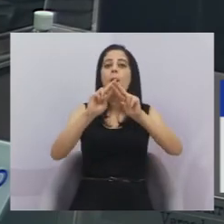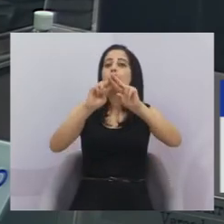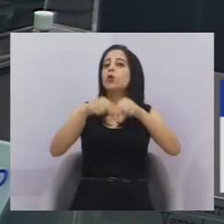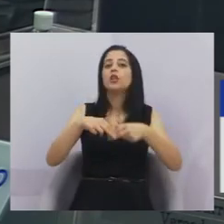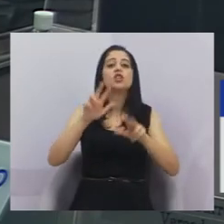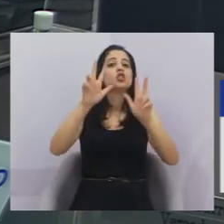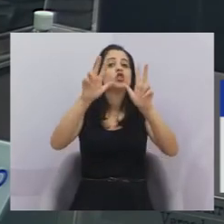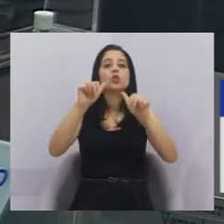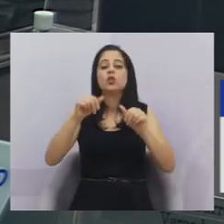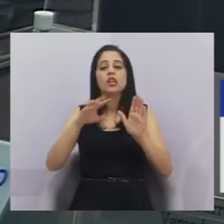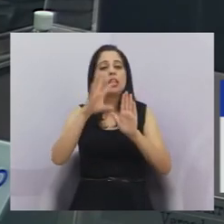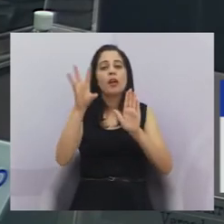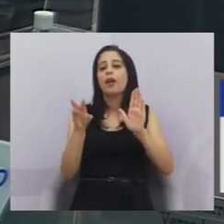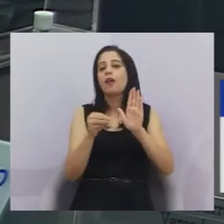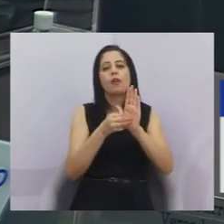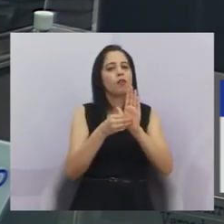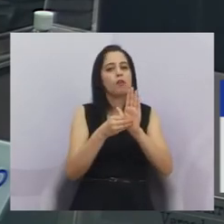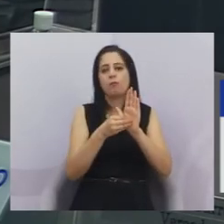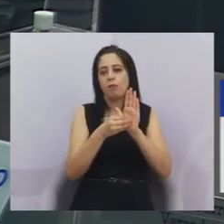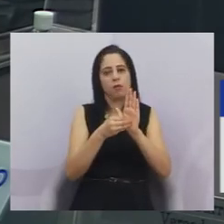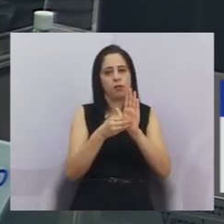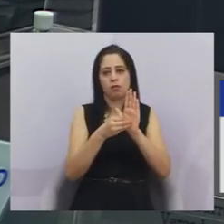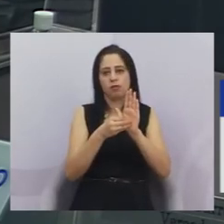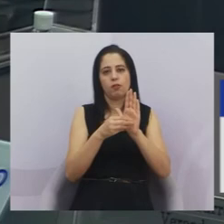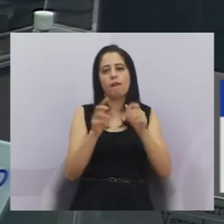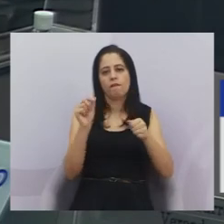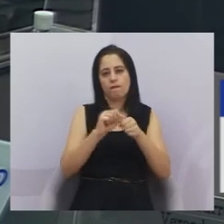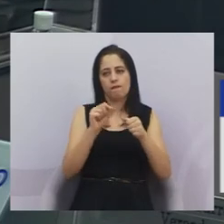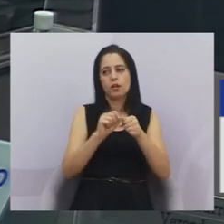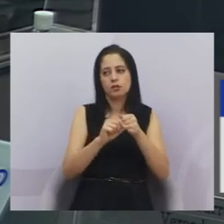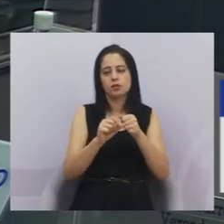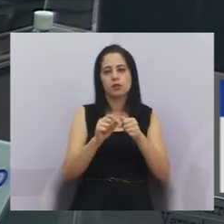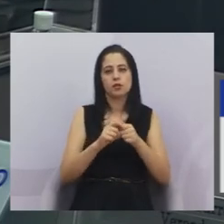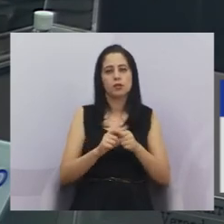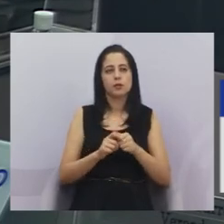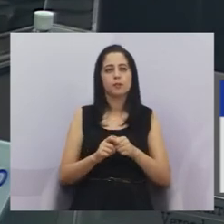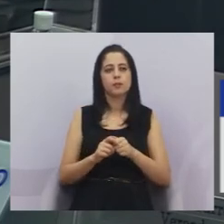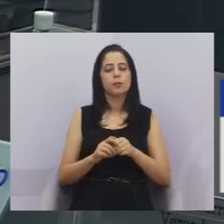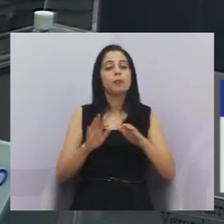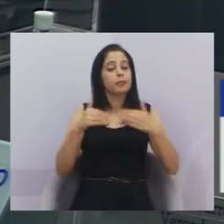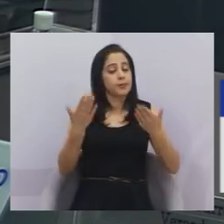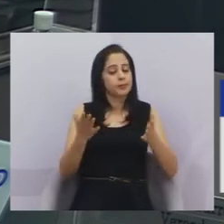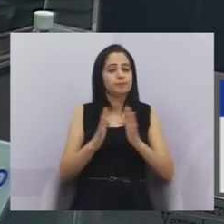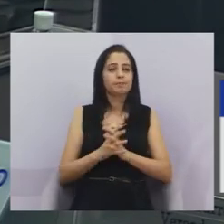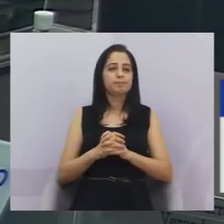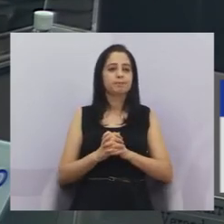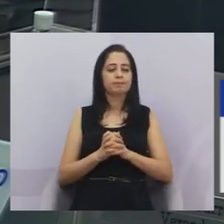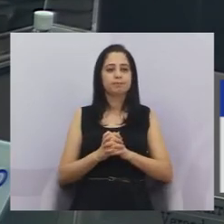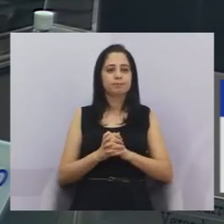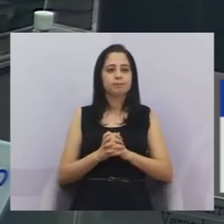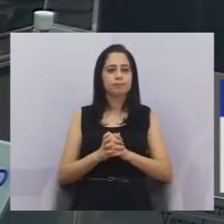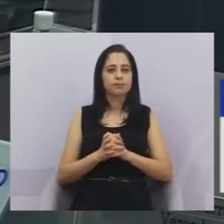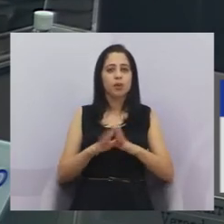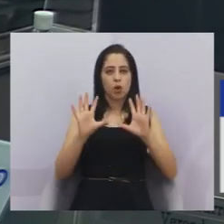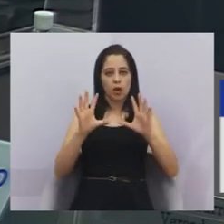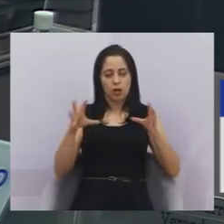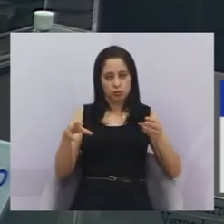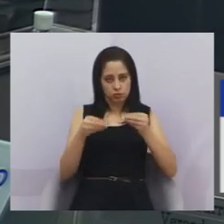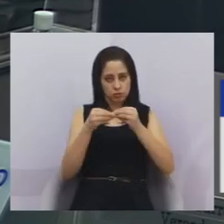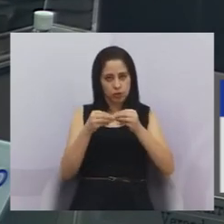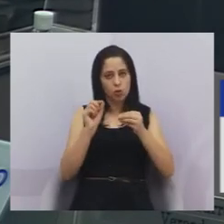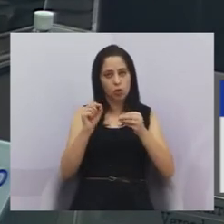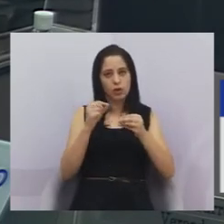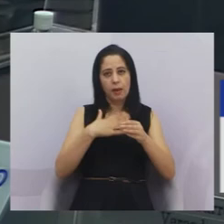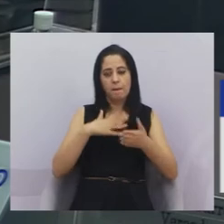emenda a toque de caixa. Só fizemos uma emenda para que o esporte tivesse participação no conselho. Mas, enfim, quero aqui concluir, externando